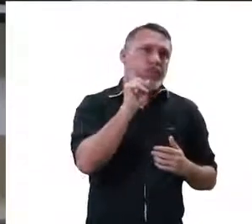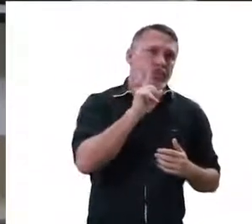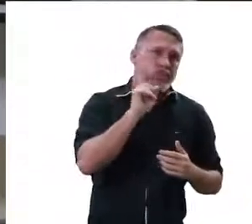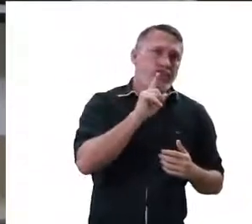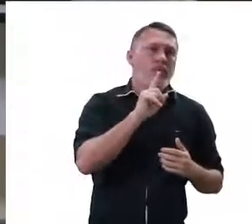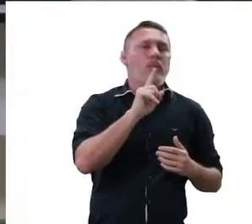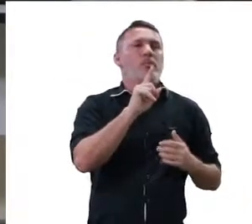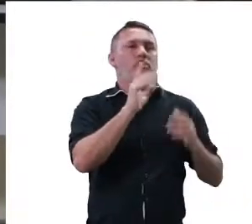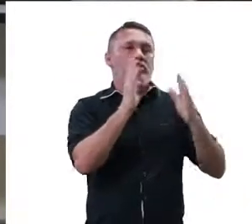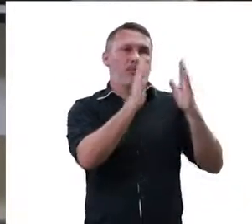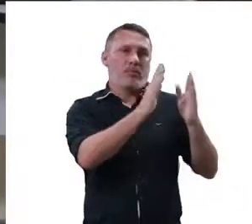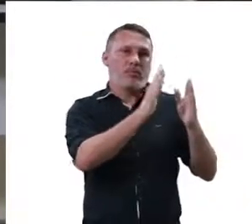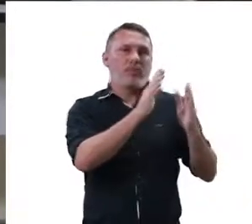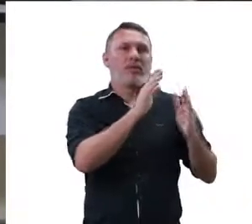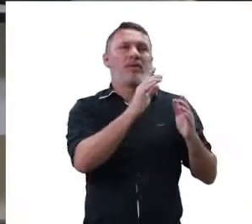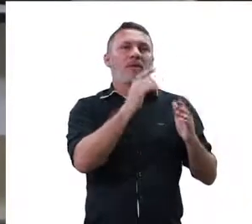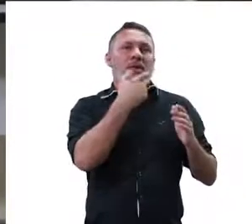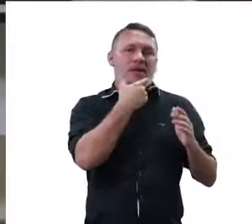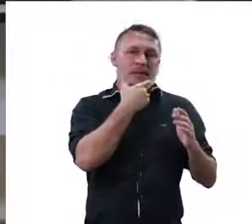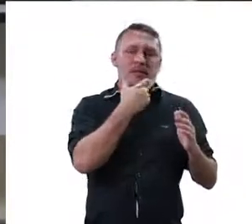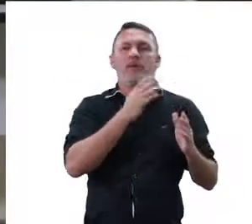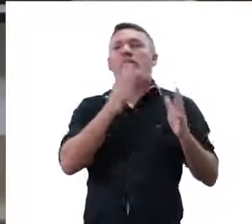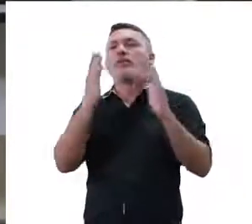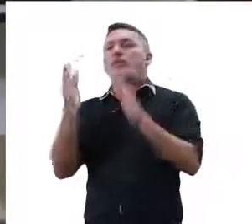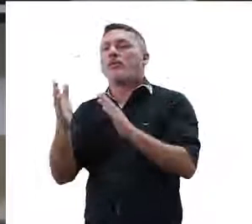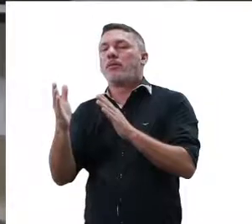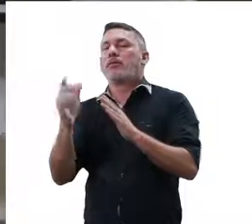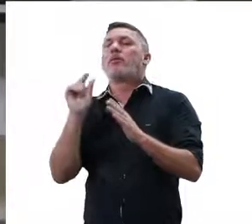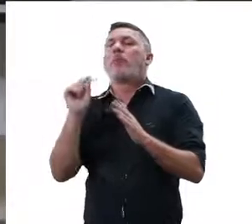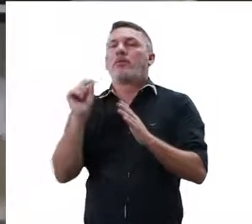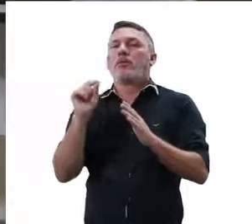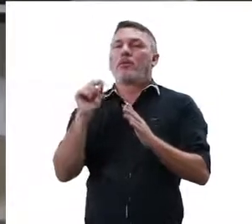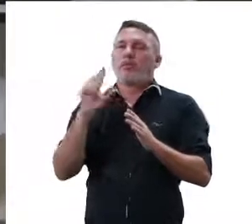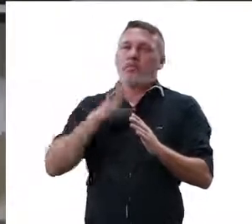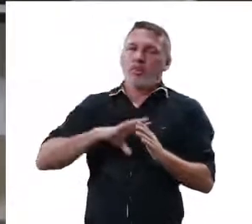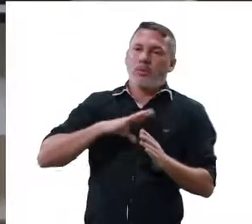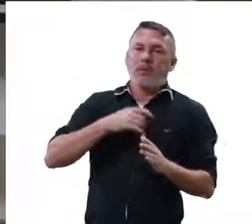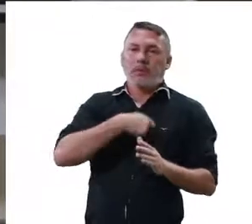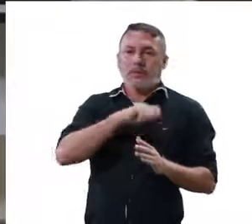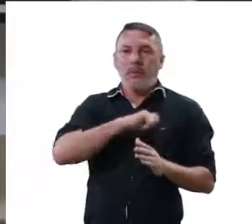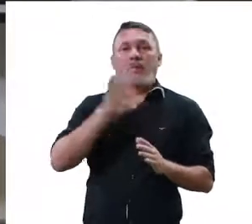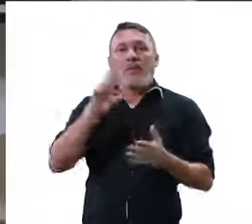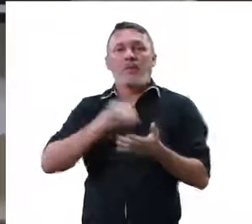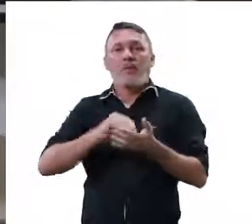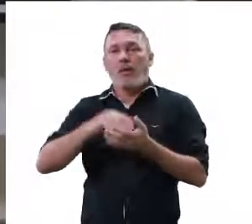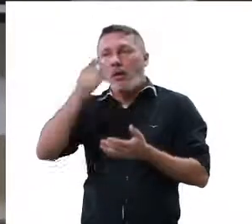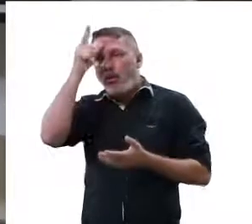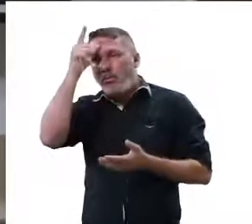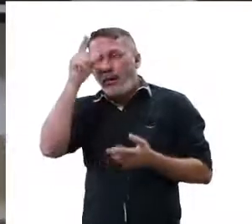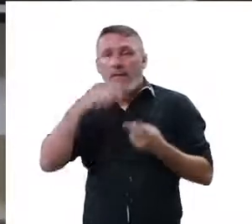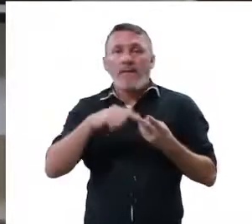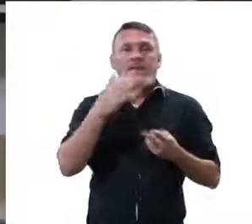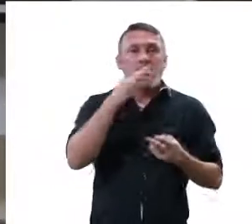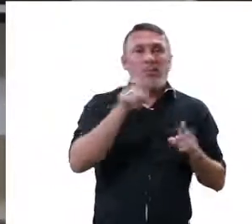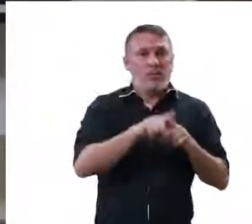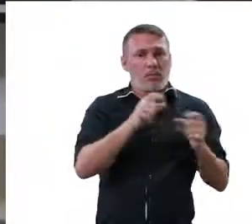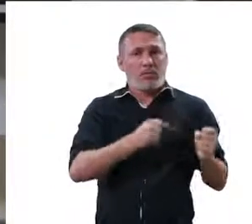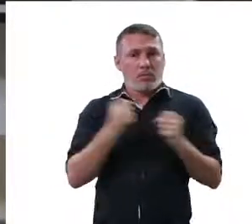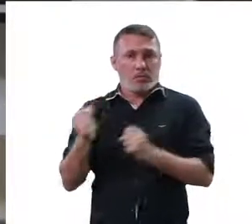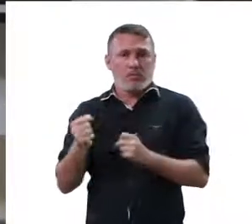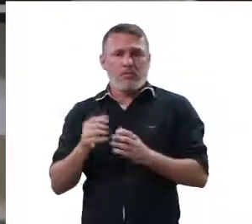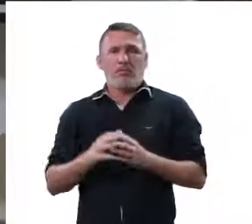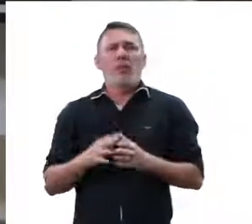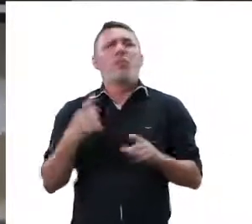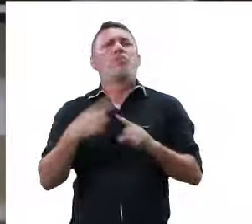pobre, né? Mas no caso do Weber, a preocupação dele é Estados Unidos e Inglaterra. E aí, Estados